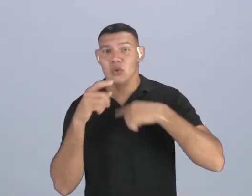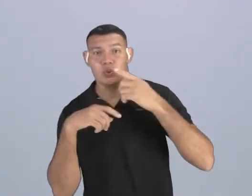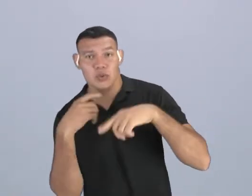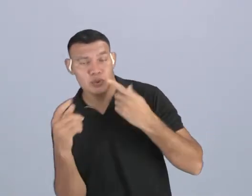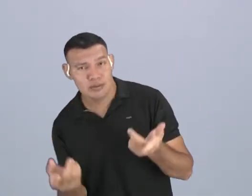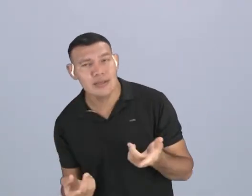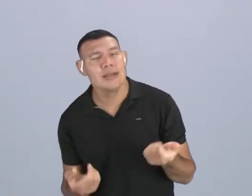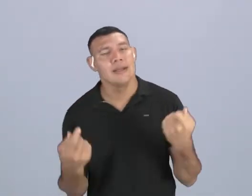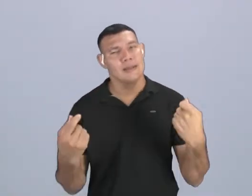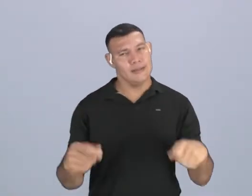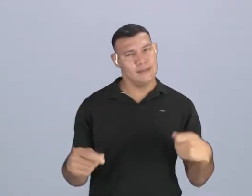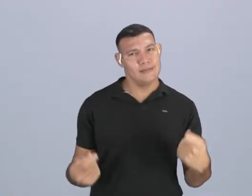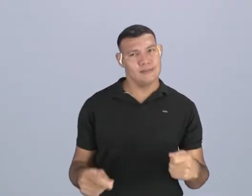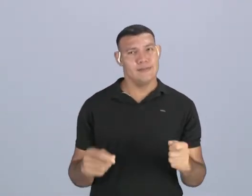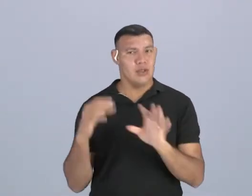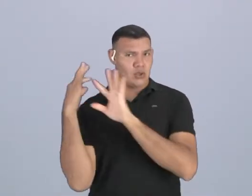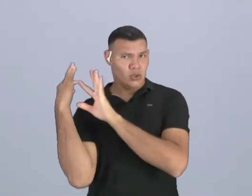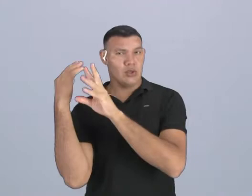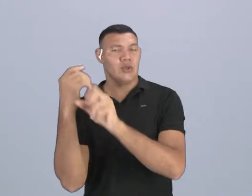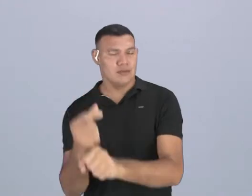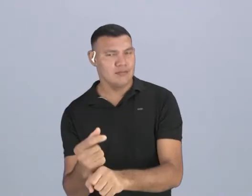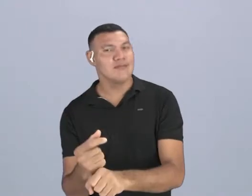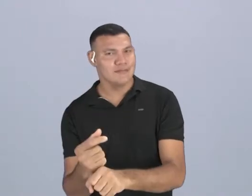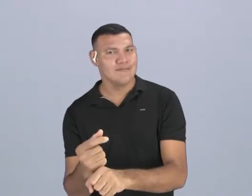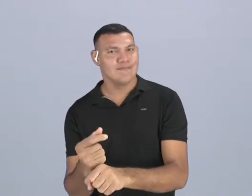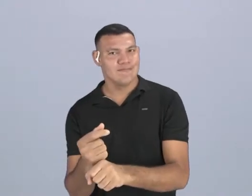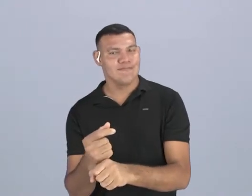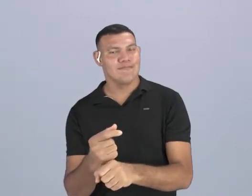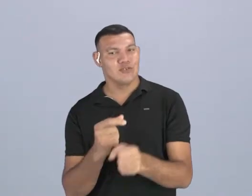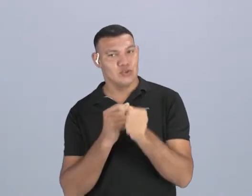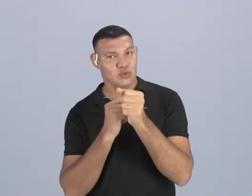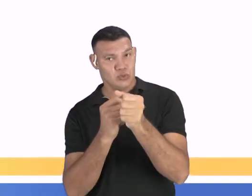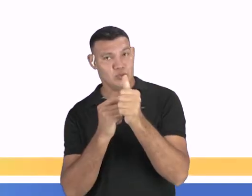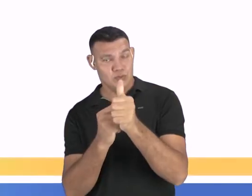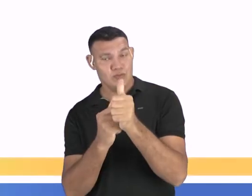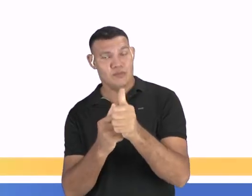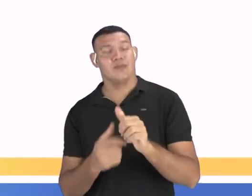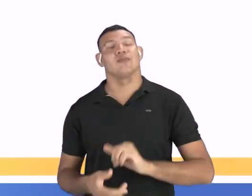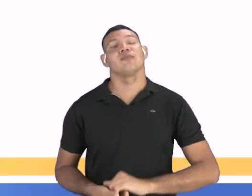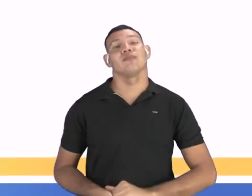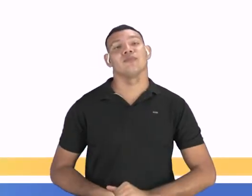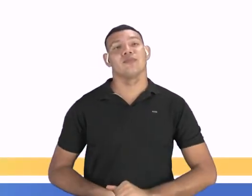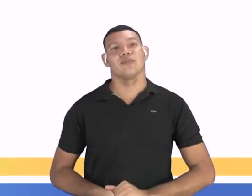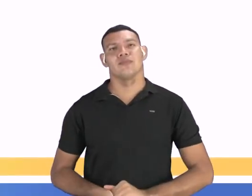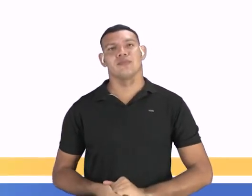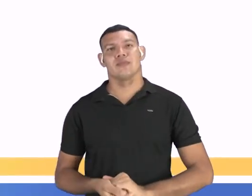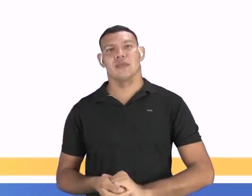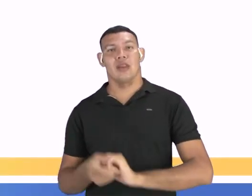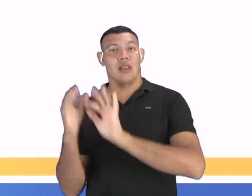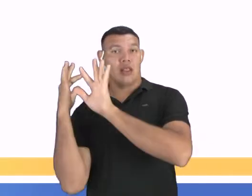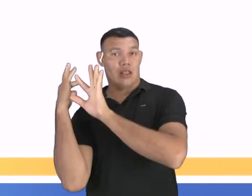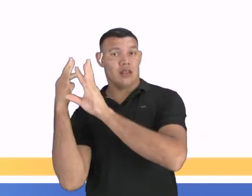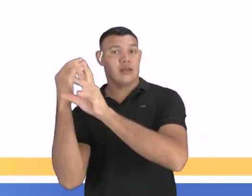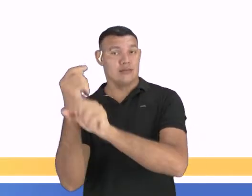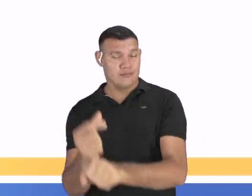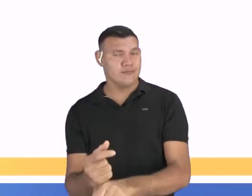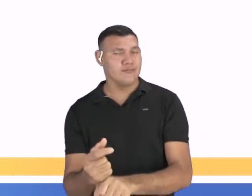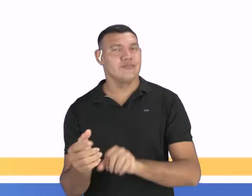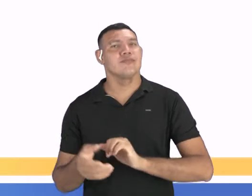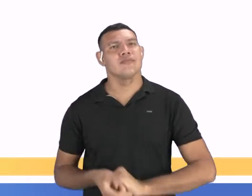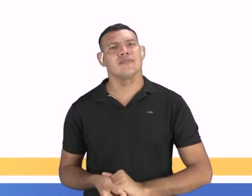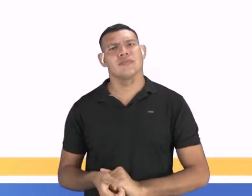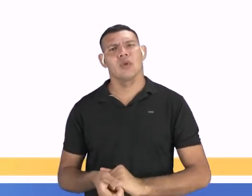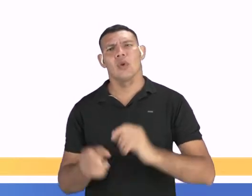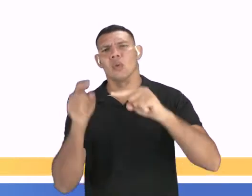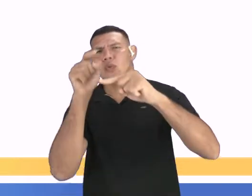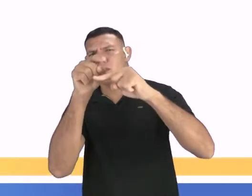e precisa dar uma revisada, acompanhe comigo aí na sua tela. Vamos relembrar um pouquinho.